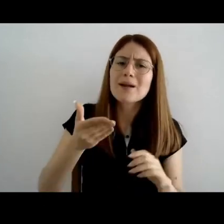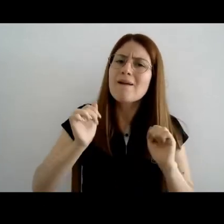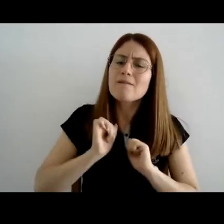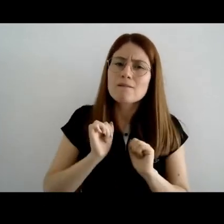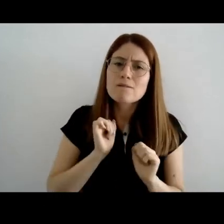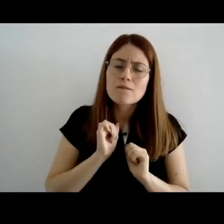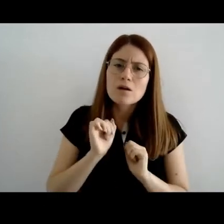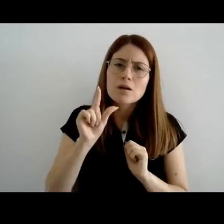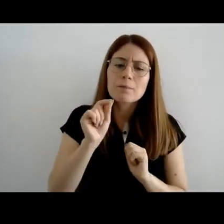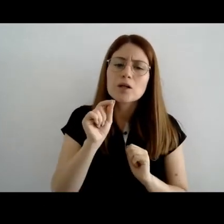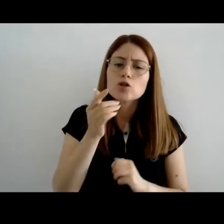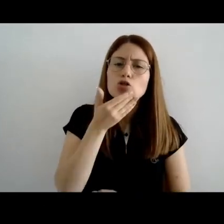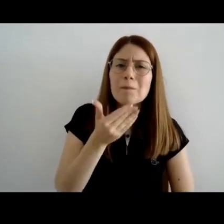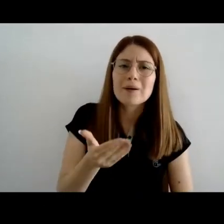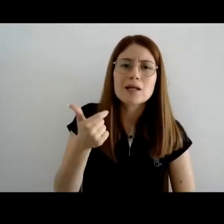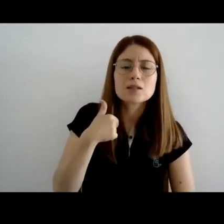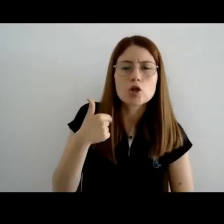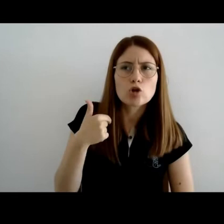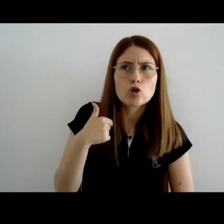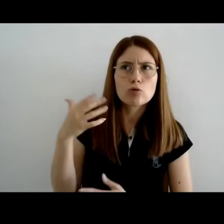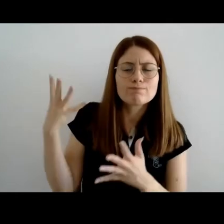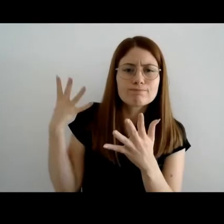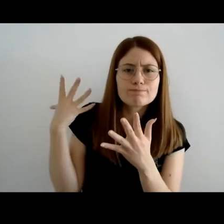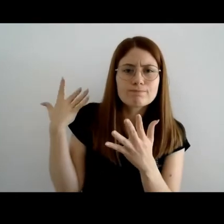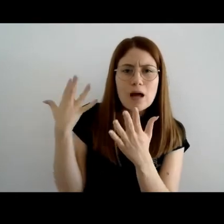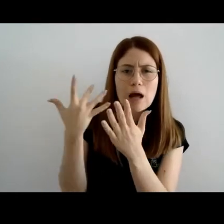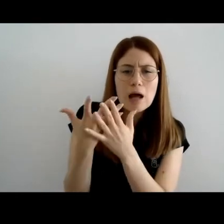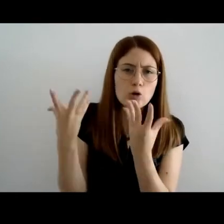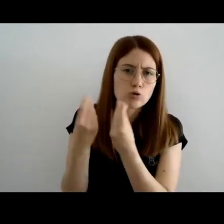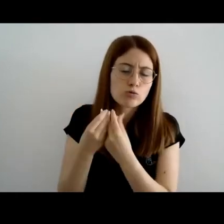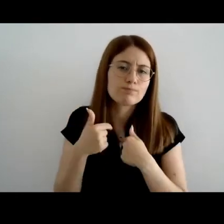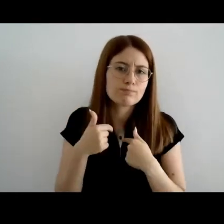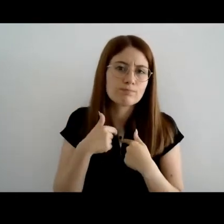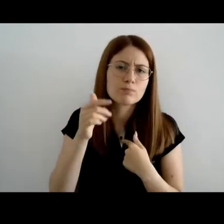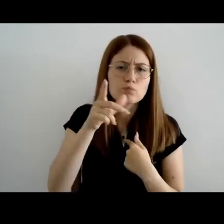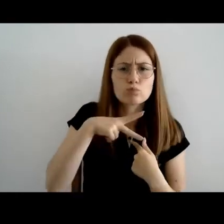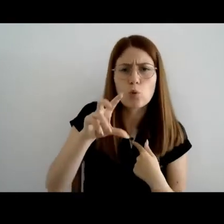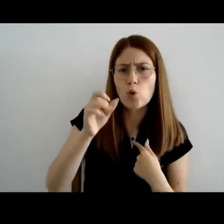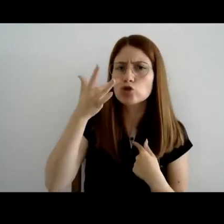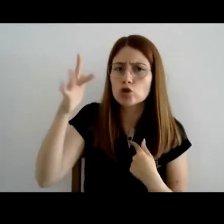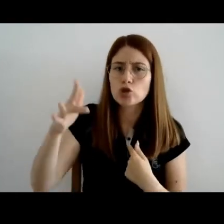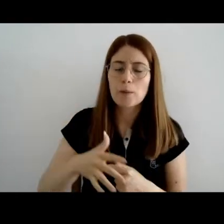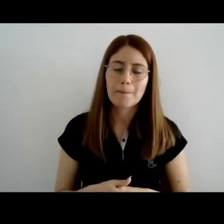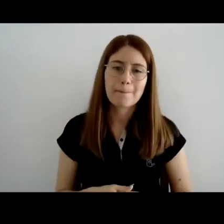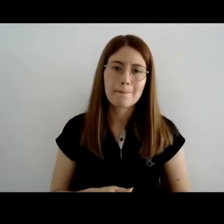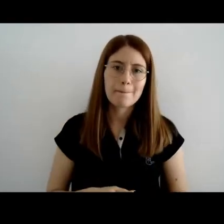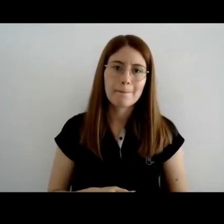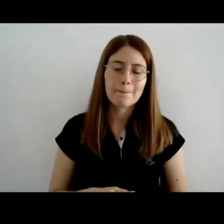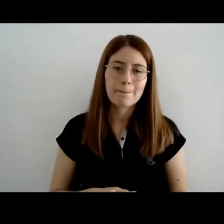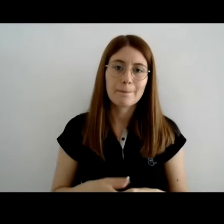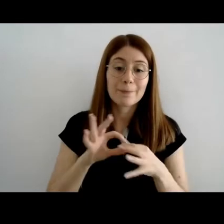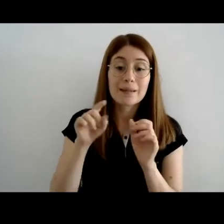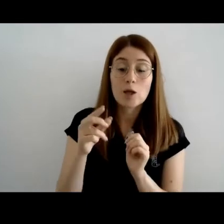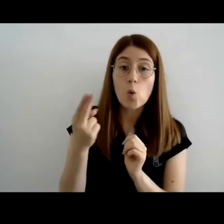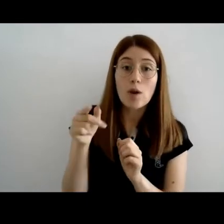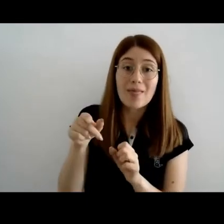e a experiência que eu agreguei através de pessoas que trabalharam comigo, quer sejam portugueses, quer sejam estrangeiros. Em termos destas unidades de